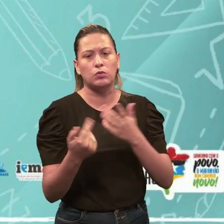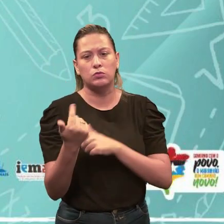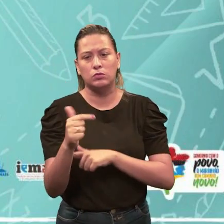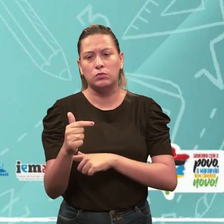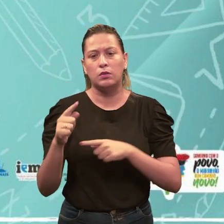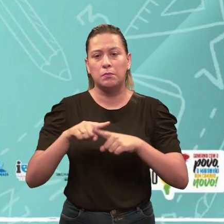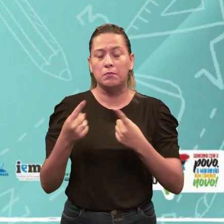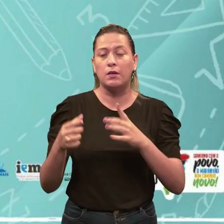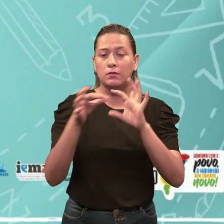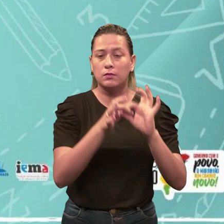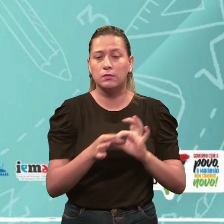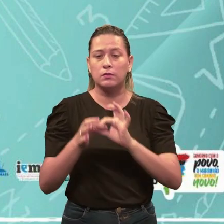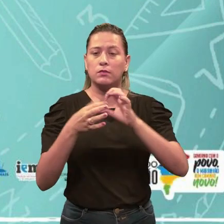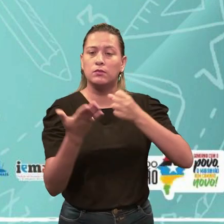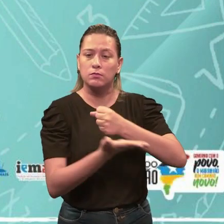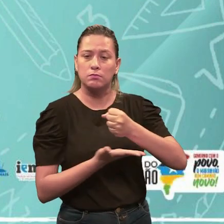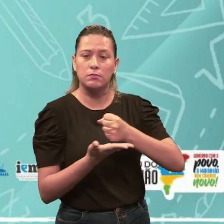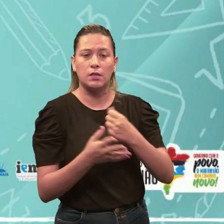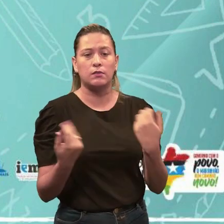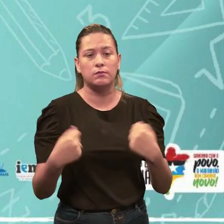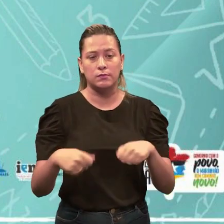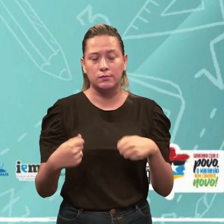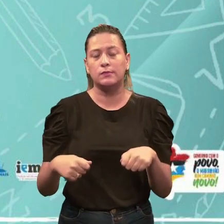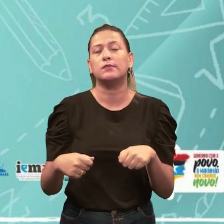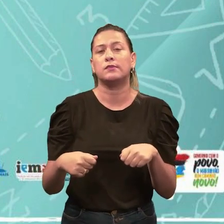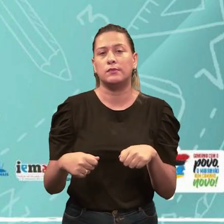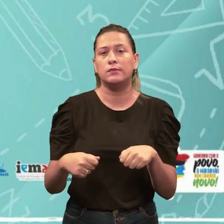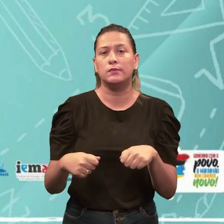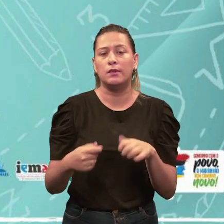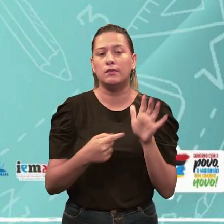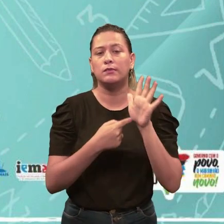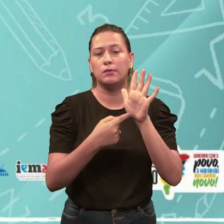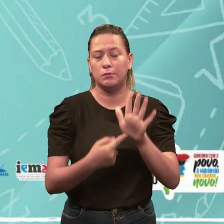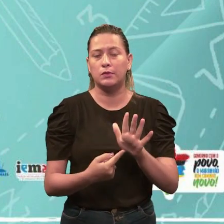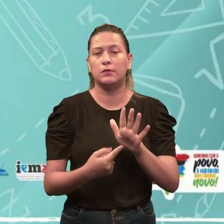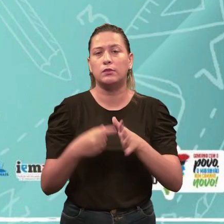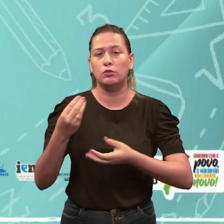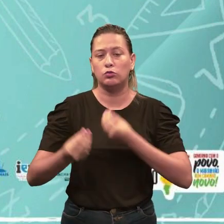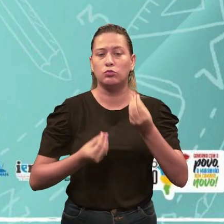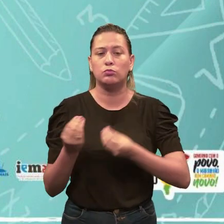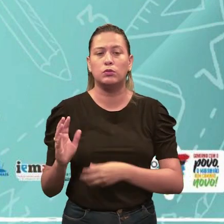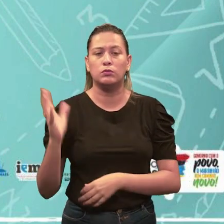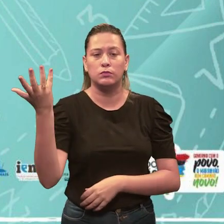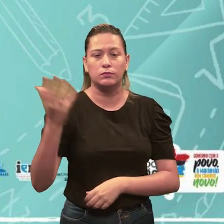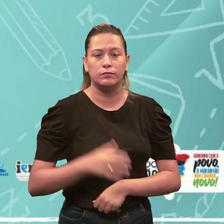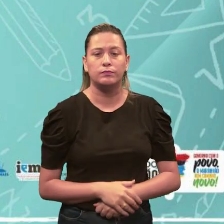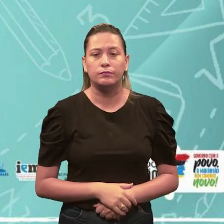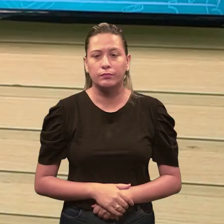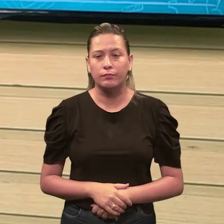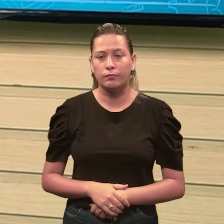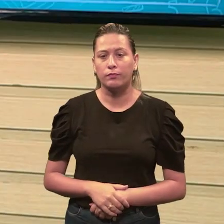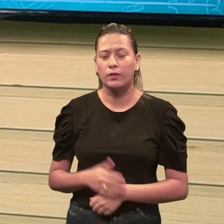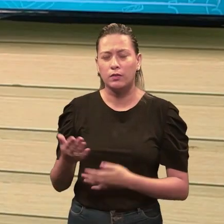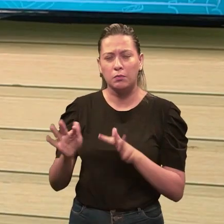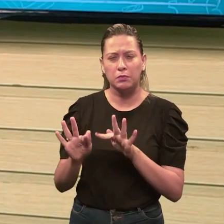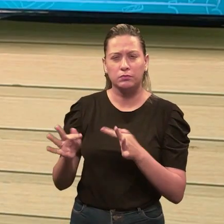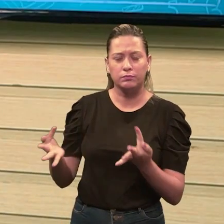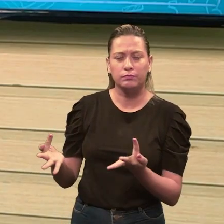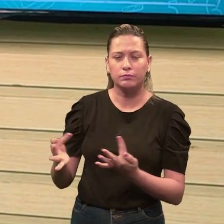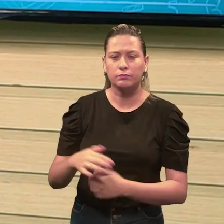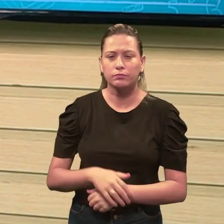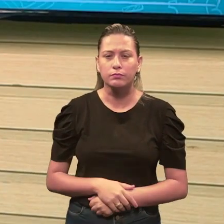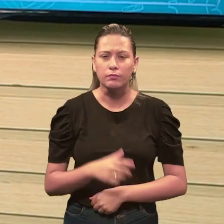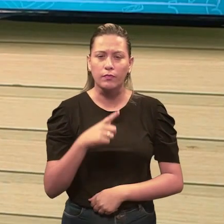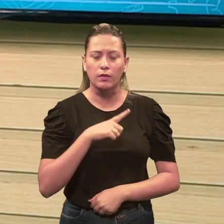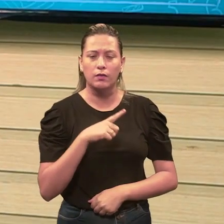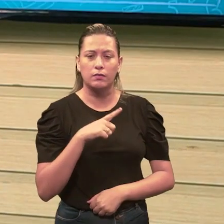à compreensão do seu funcionamento. Então aqui a gente tem um exemplo de esquema bem simplificado. Então aqui geralmente se tem